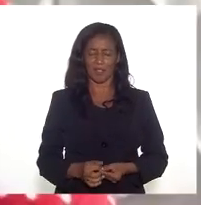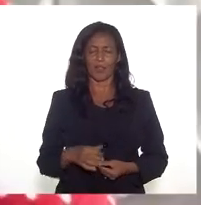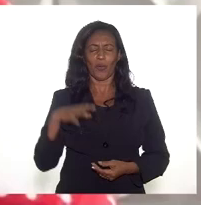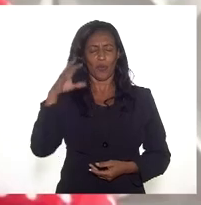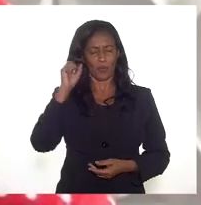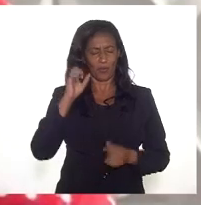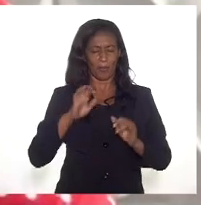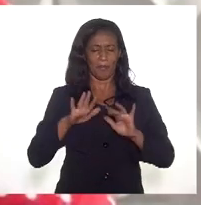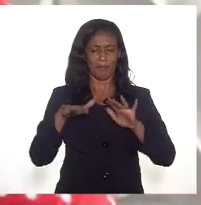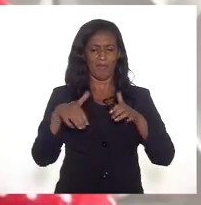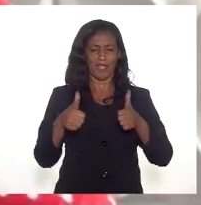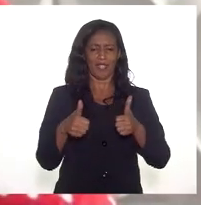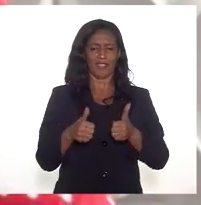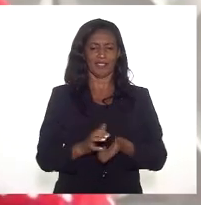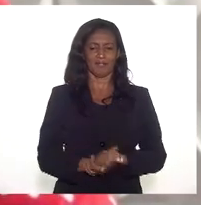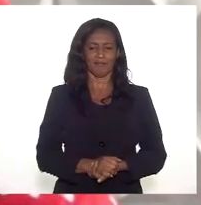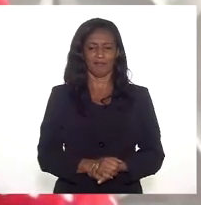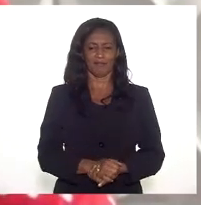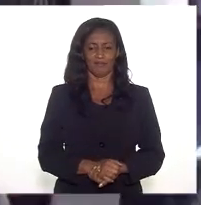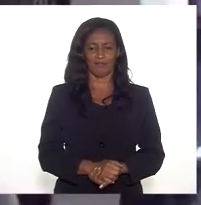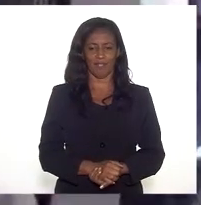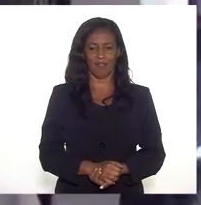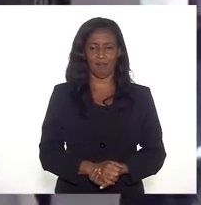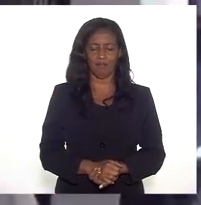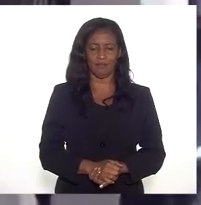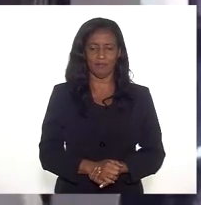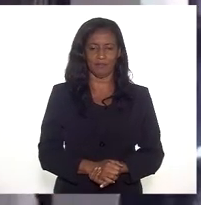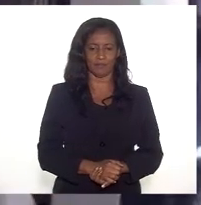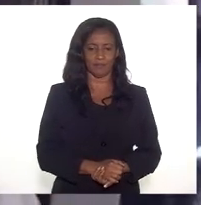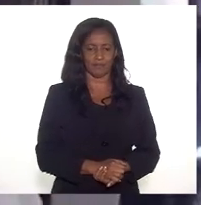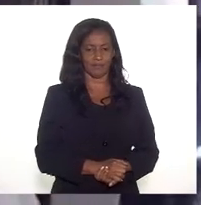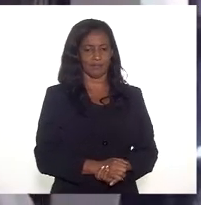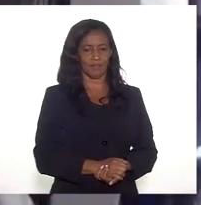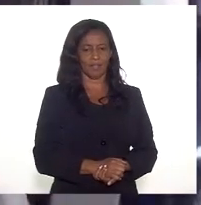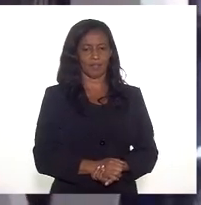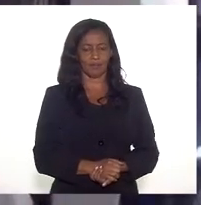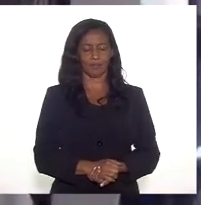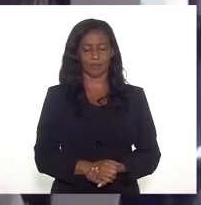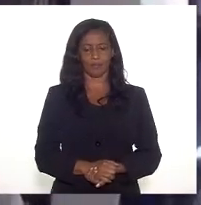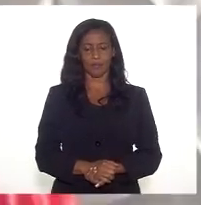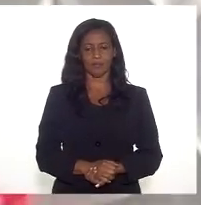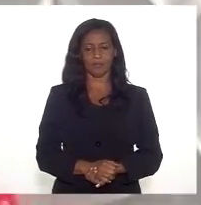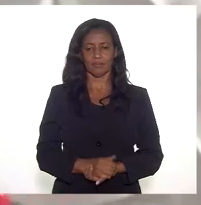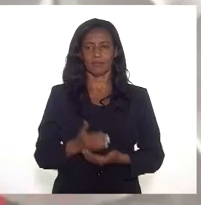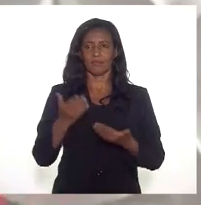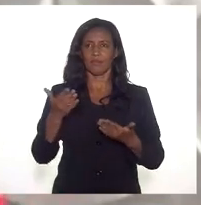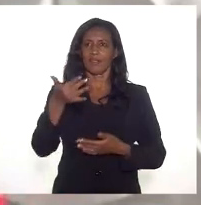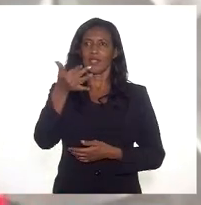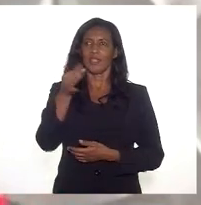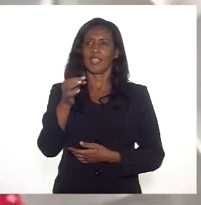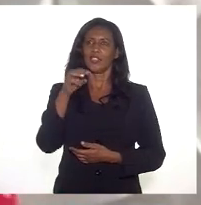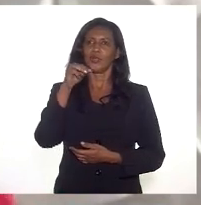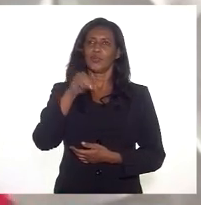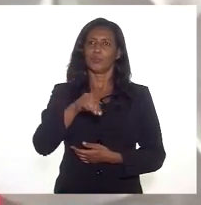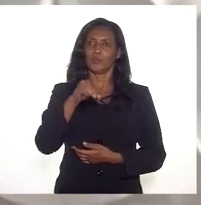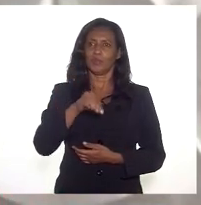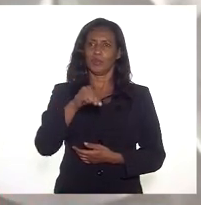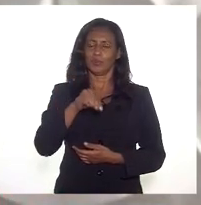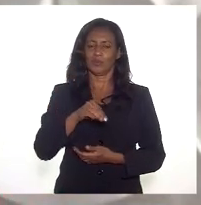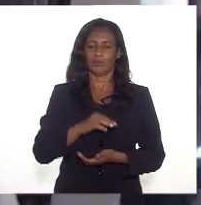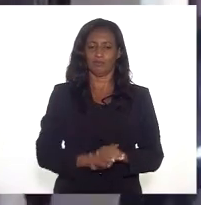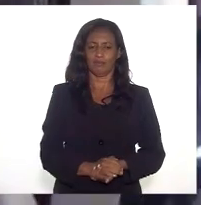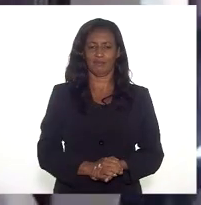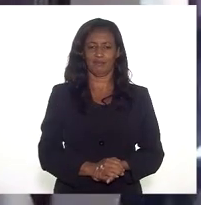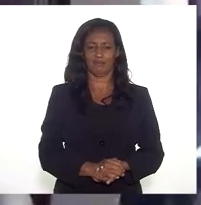bem, muitíssimo bem. Que beleza. Muito, então. Vossa Excelência tem 10 minutos. Senhora Presidente dos Trabalhos